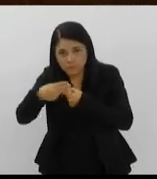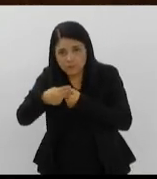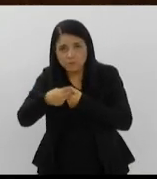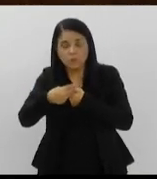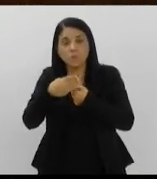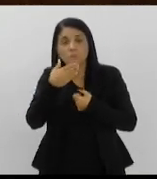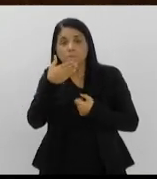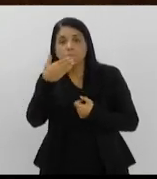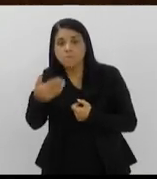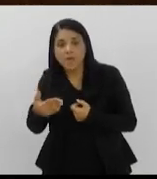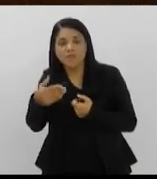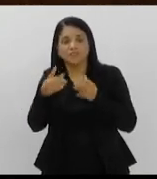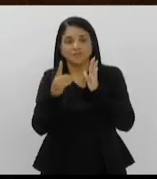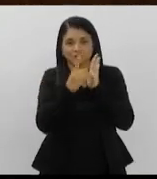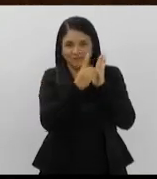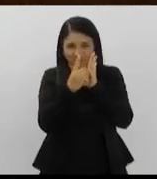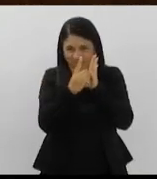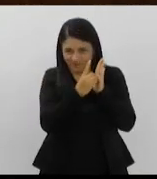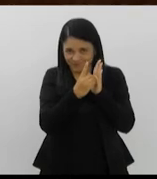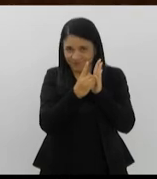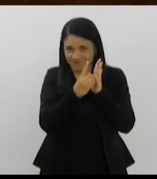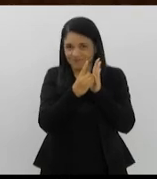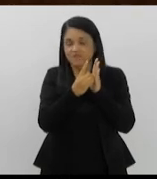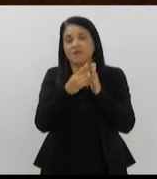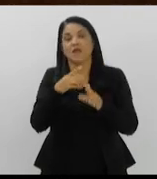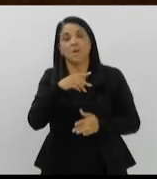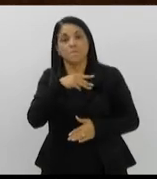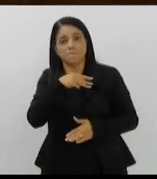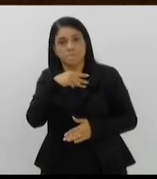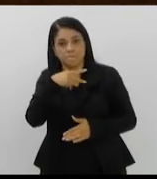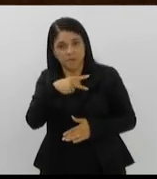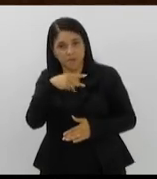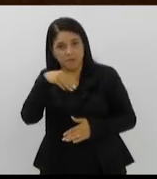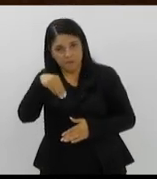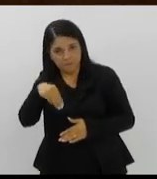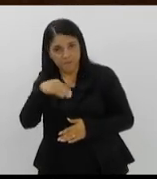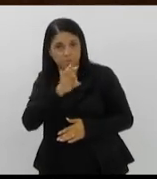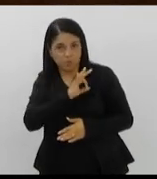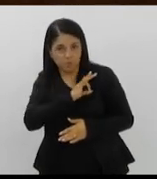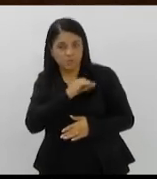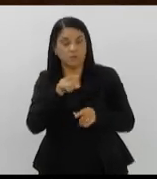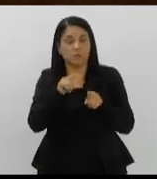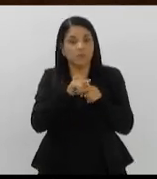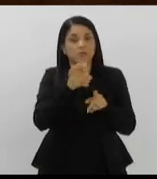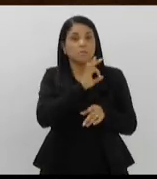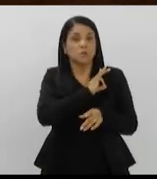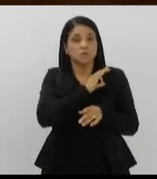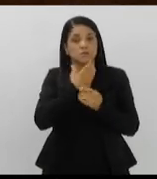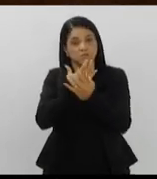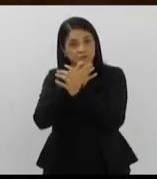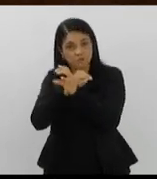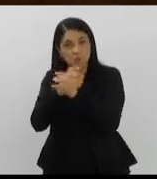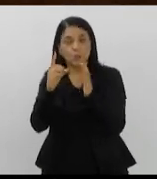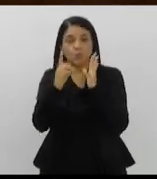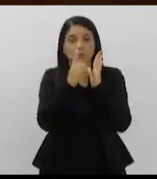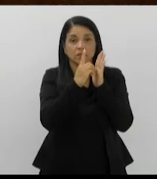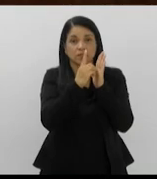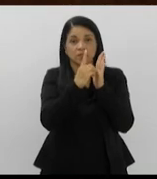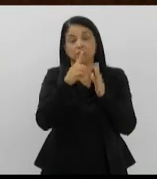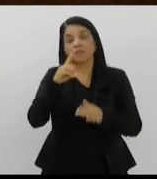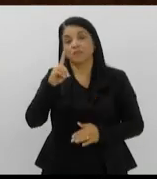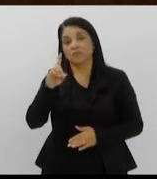a presença do DETRAN, solicita a presença da PM, a presença da Polícia Civil e do DETRO, para chancelar e